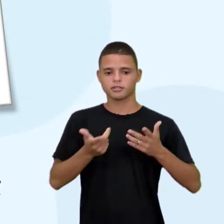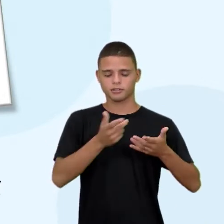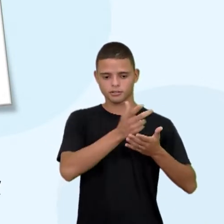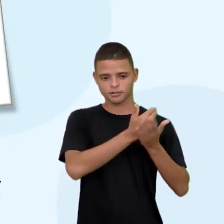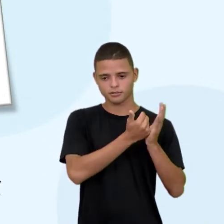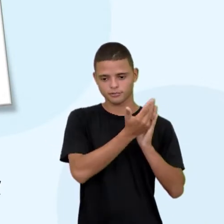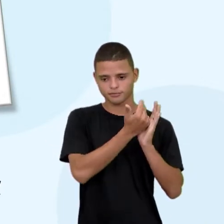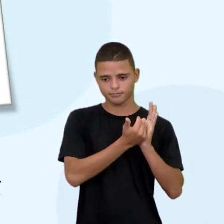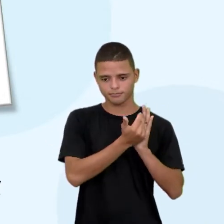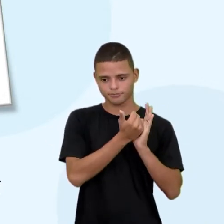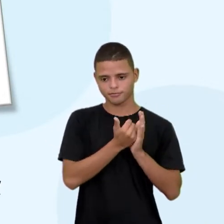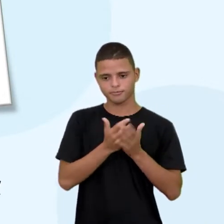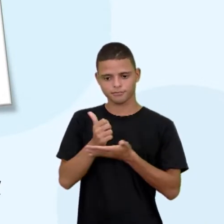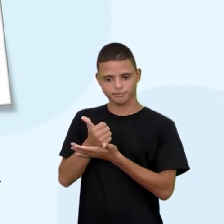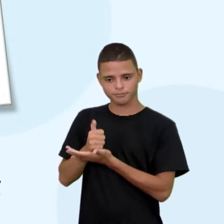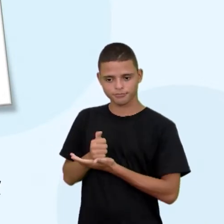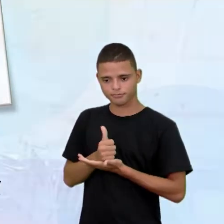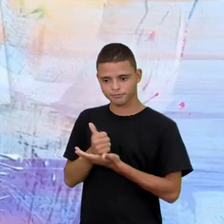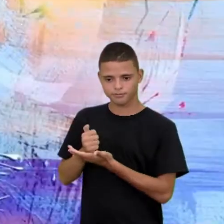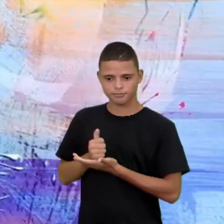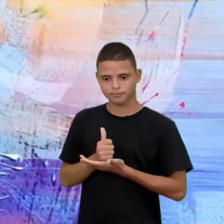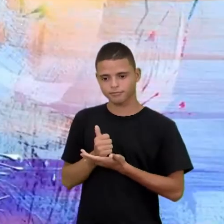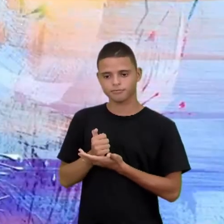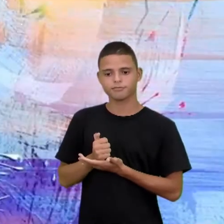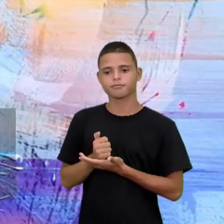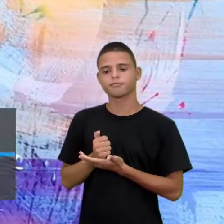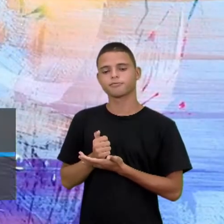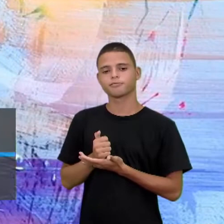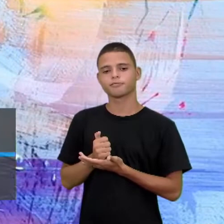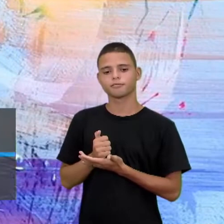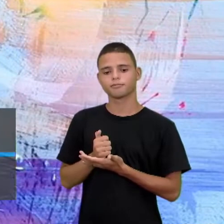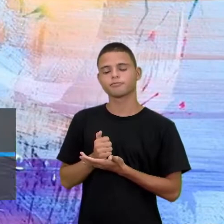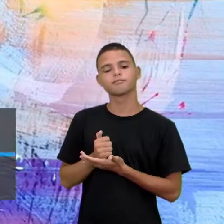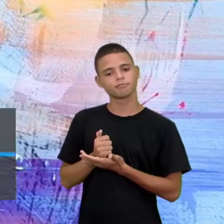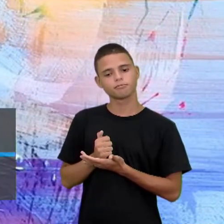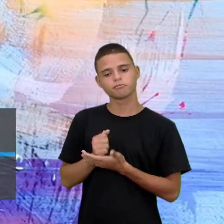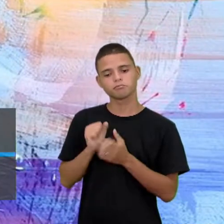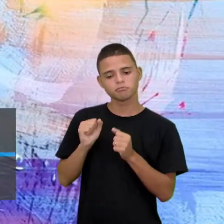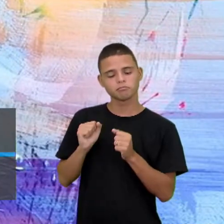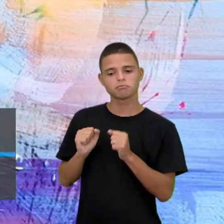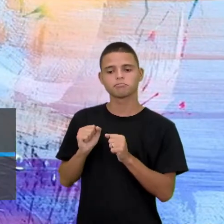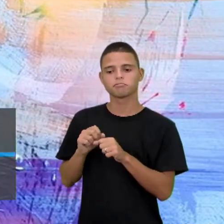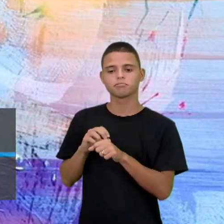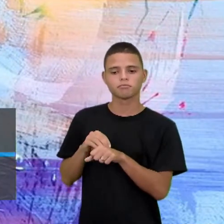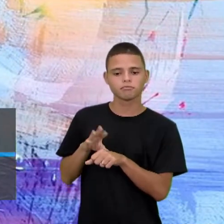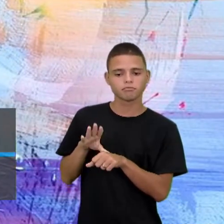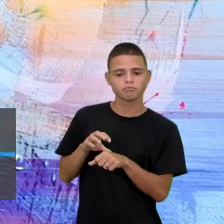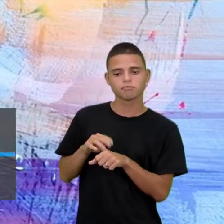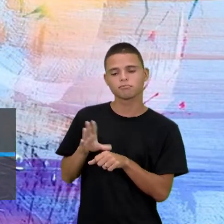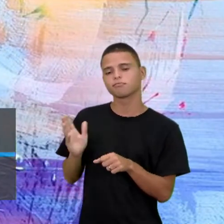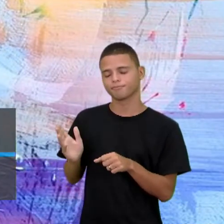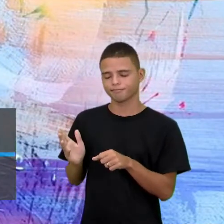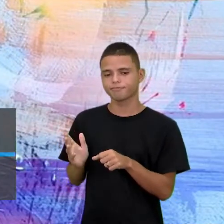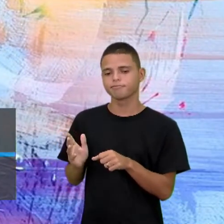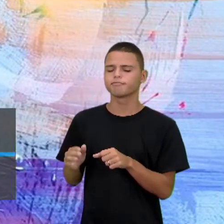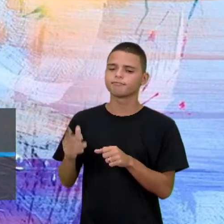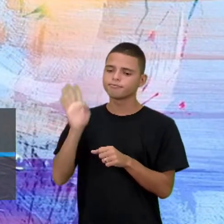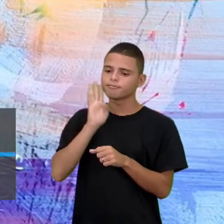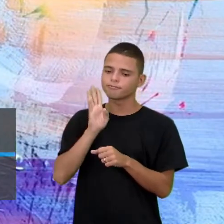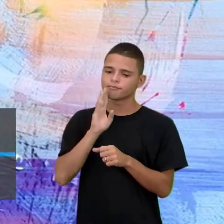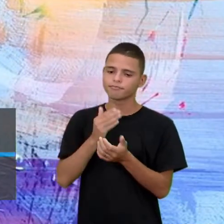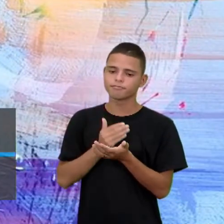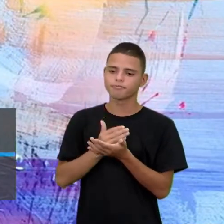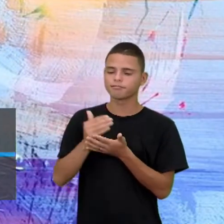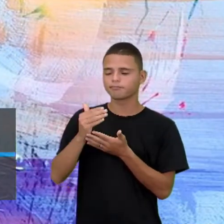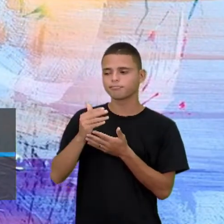temos muitos outros aí que a gente poderia ficar citando aí durante a nossa aula inteira. Então é legal que você comece a